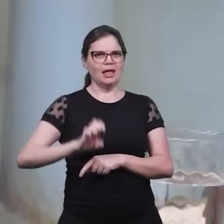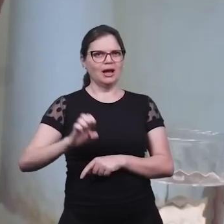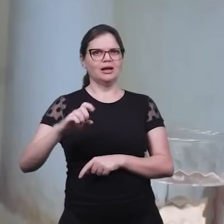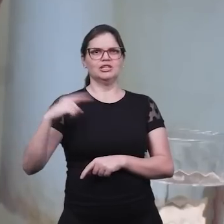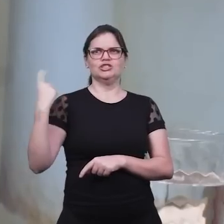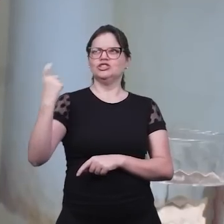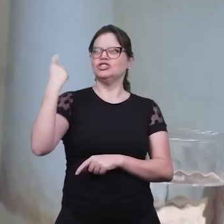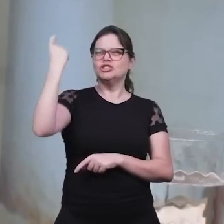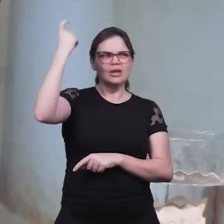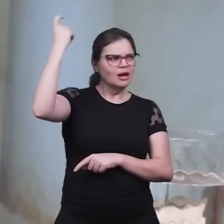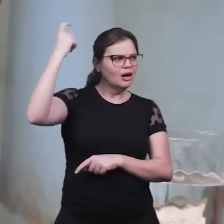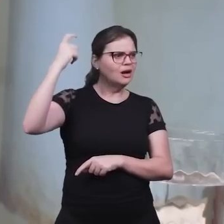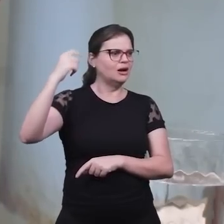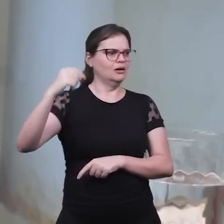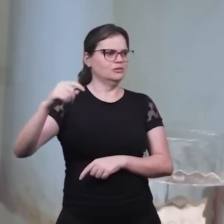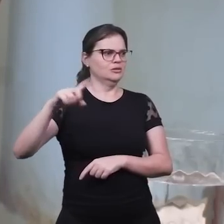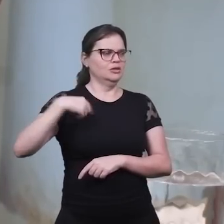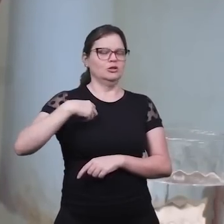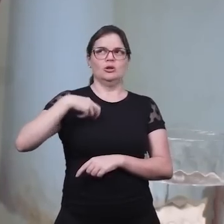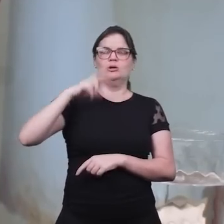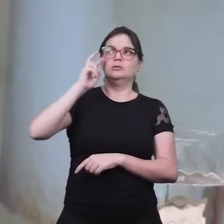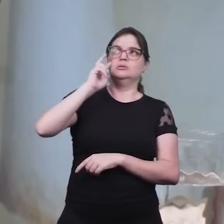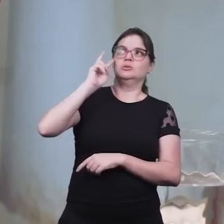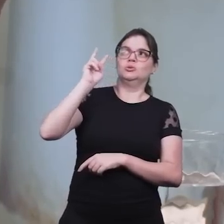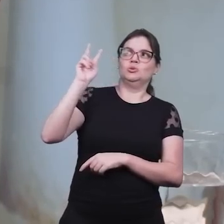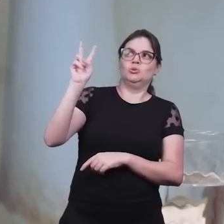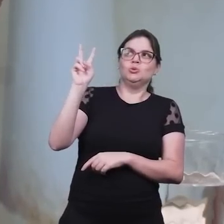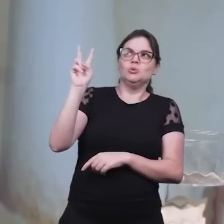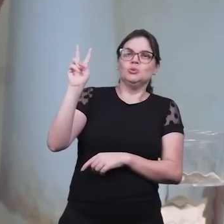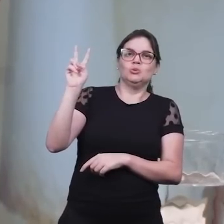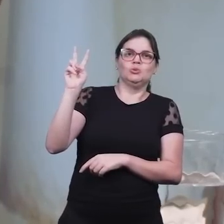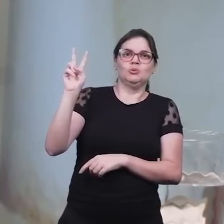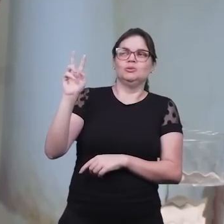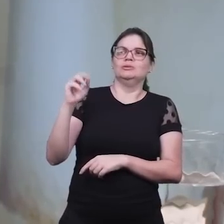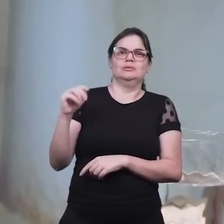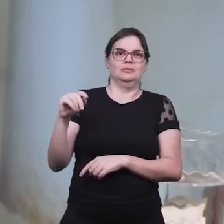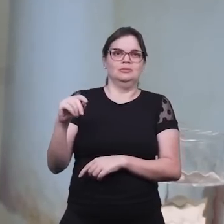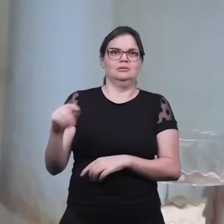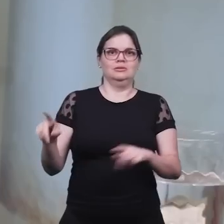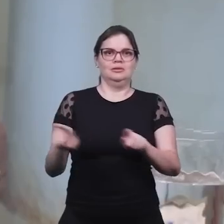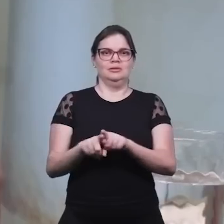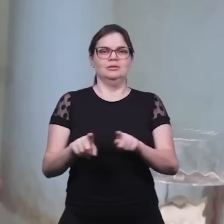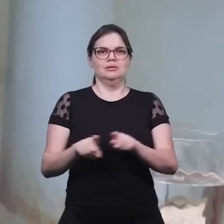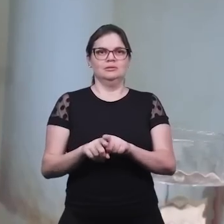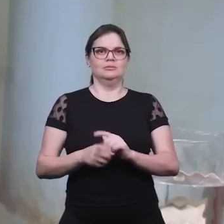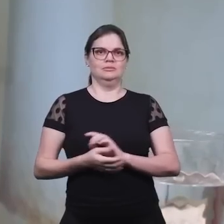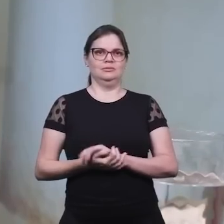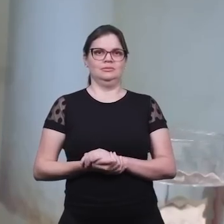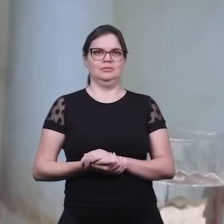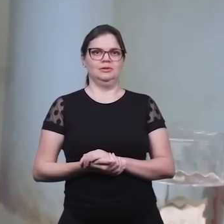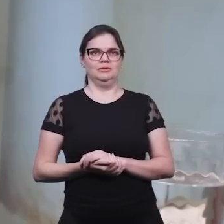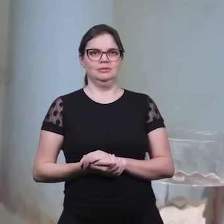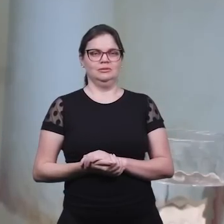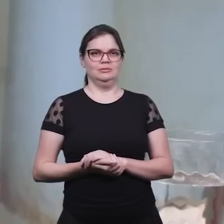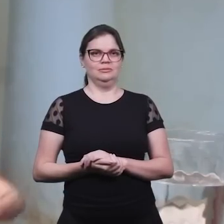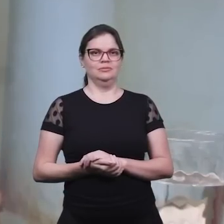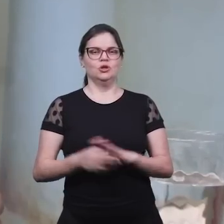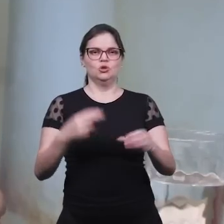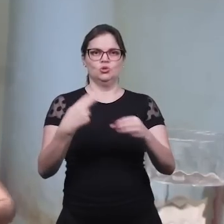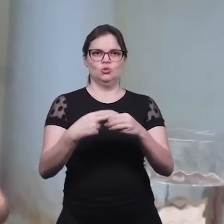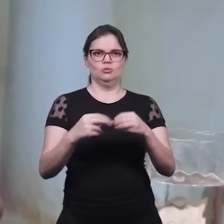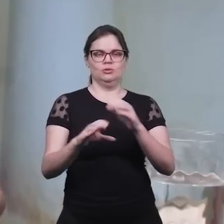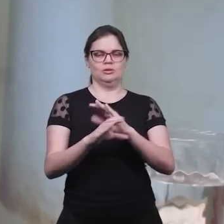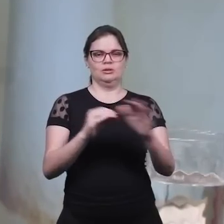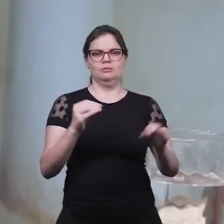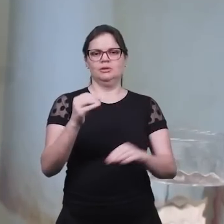Também vimos ali gigantes, filhos de Anak, descendentes de gigantes, éramos aos nossos olhos como gafanhotos, assim